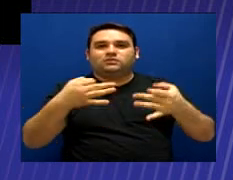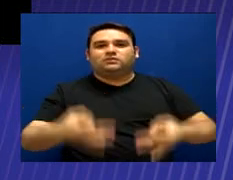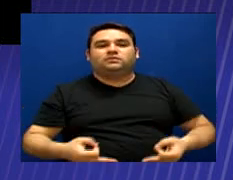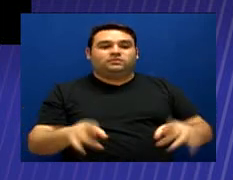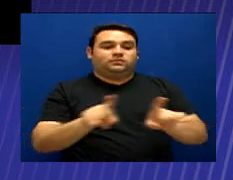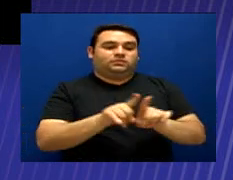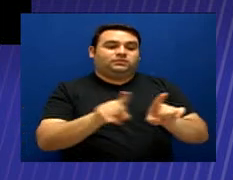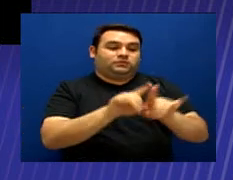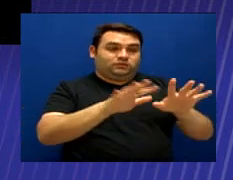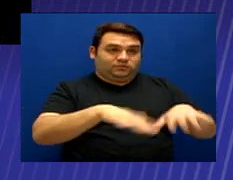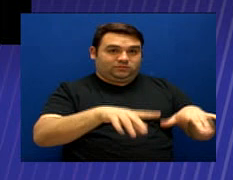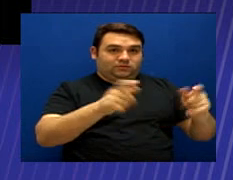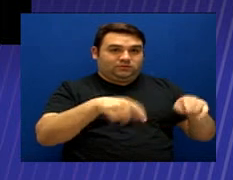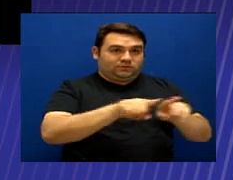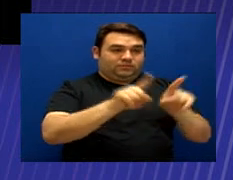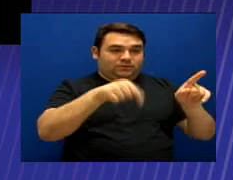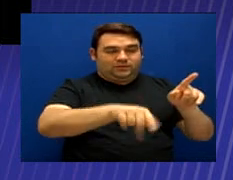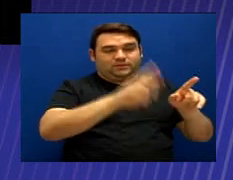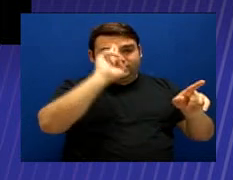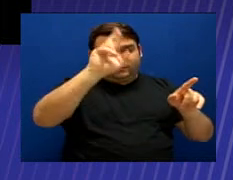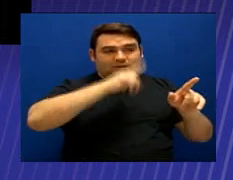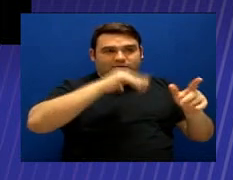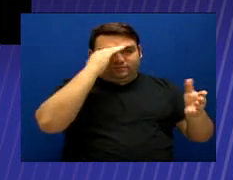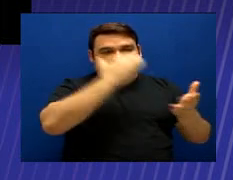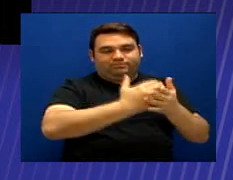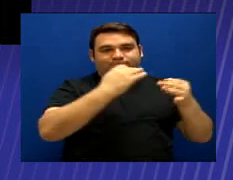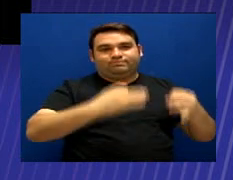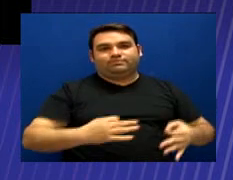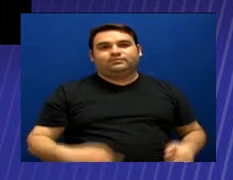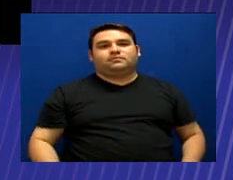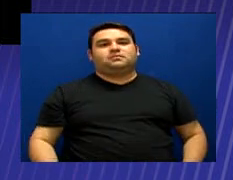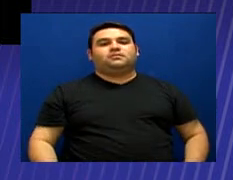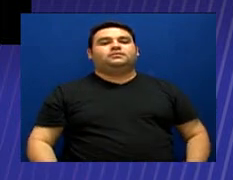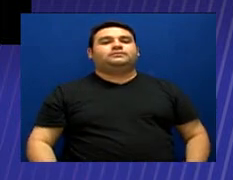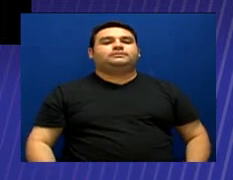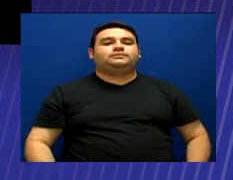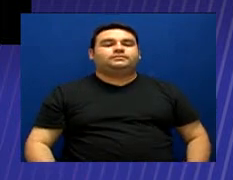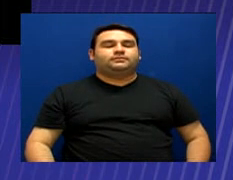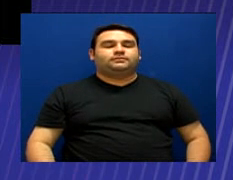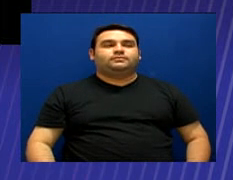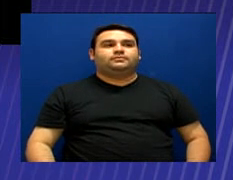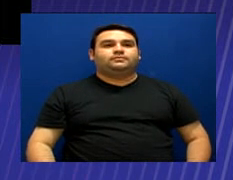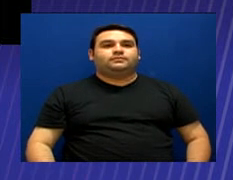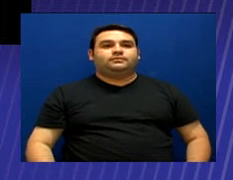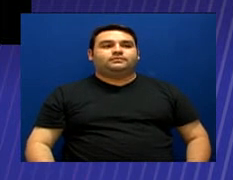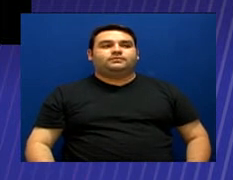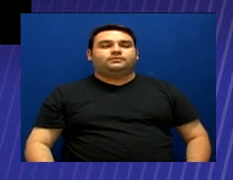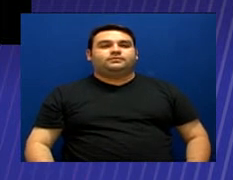elas possam também cumprir o seu papel com um pouco mais de tranquilidade.